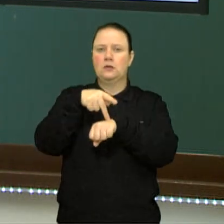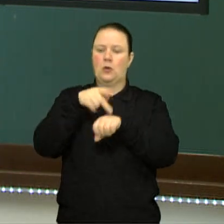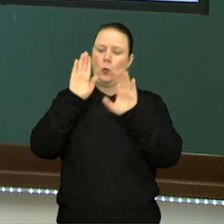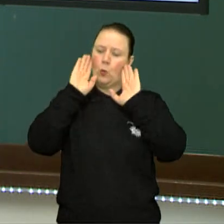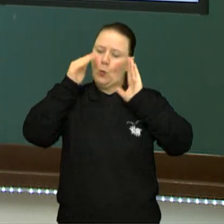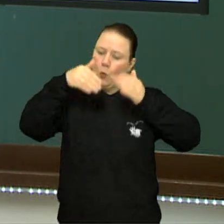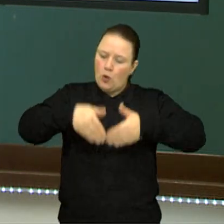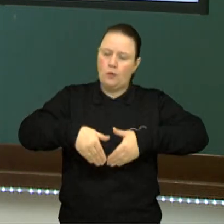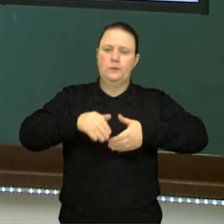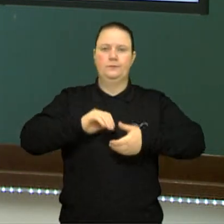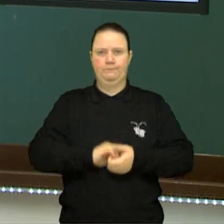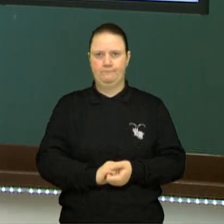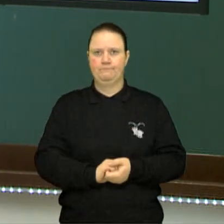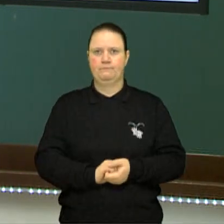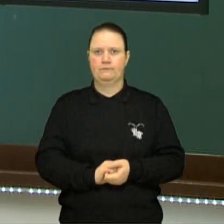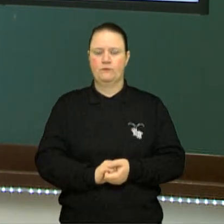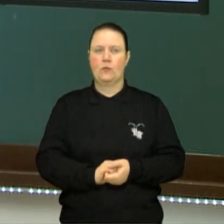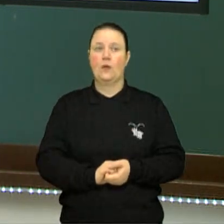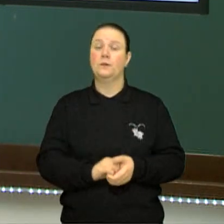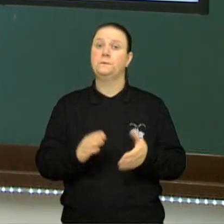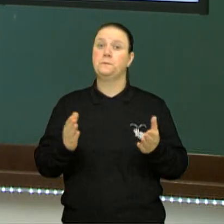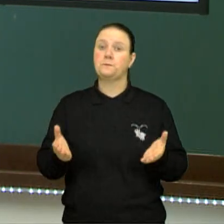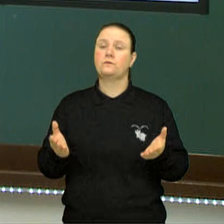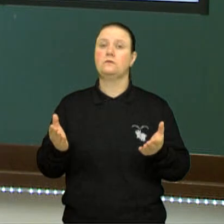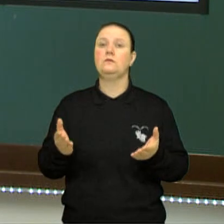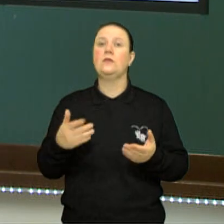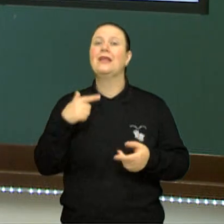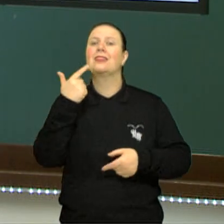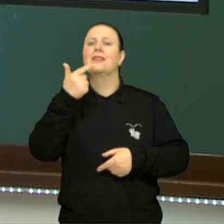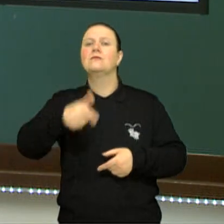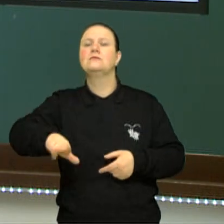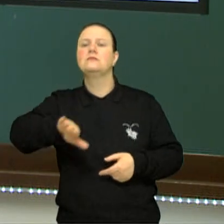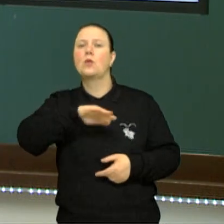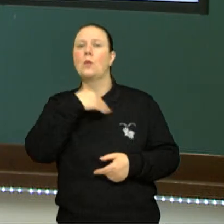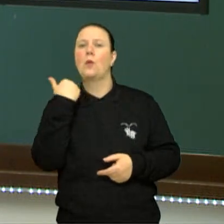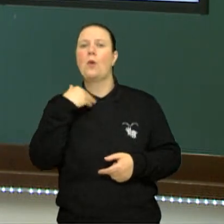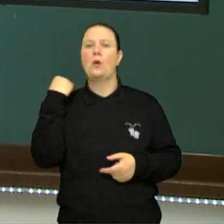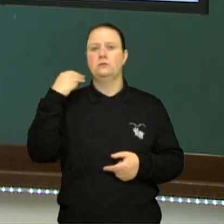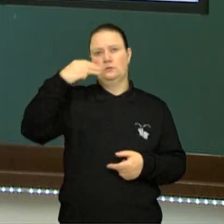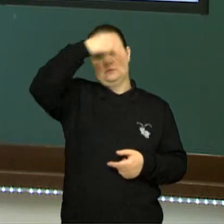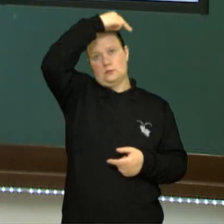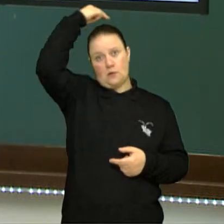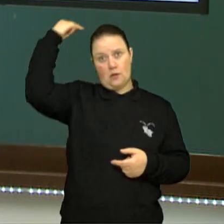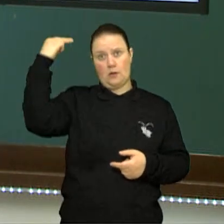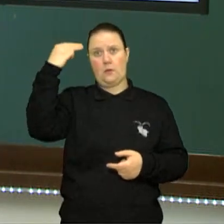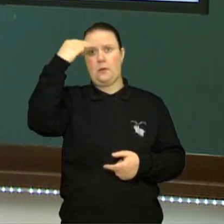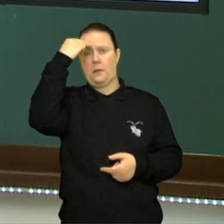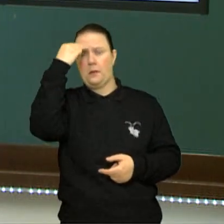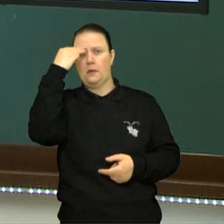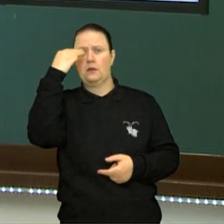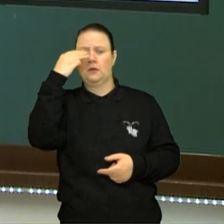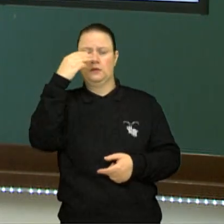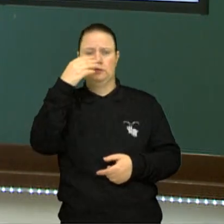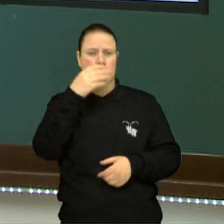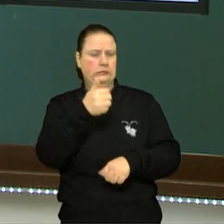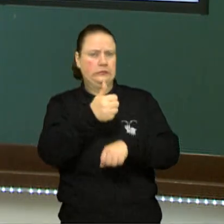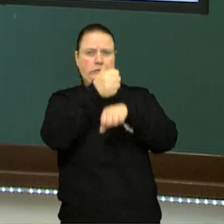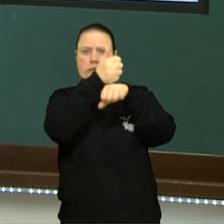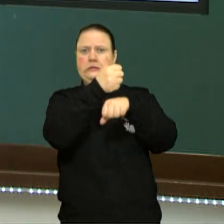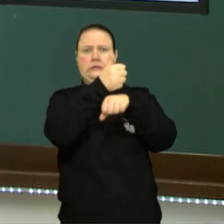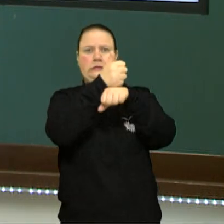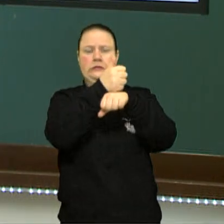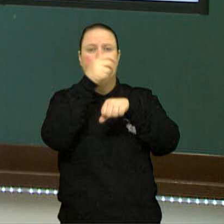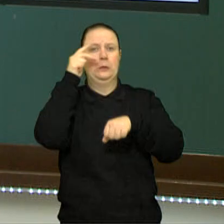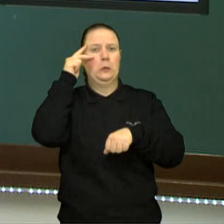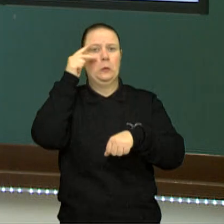Mas e depois, né, a morte de Maomé? O que aconteceu? Maomé, a gente teve ali o Maomé, ele era o líder, ele era o profeta,